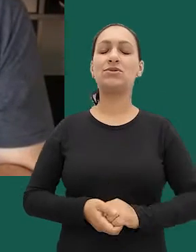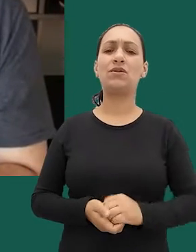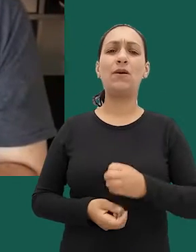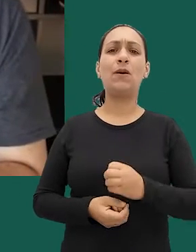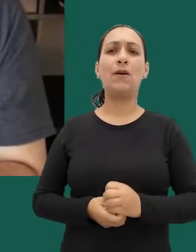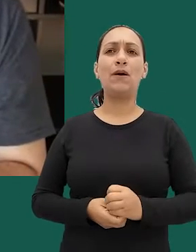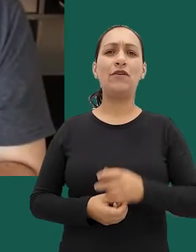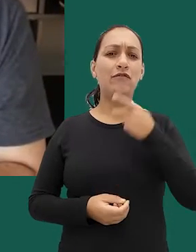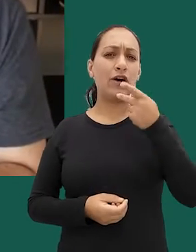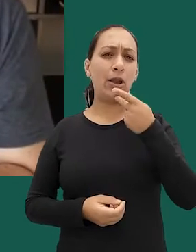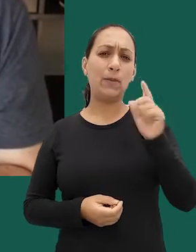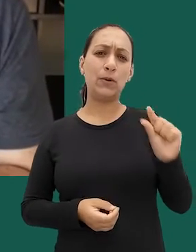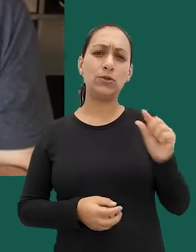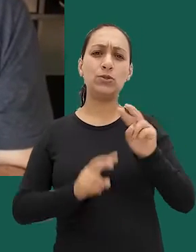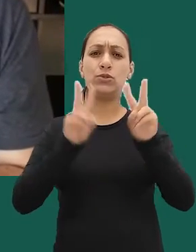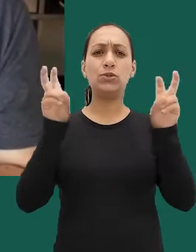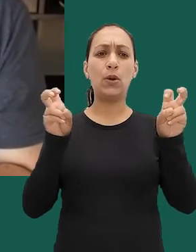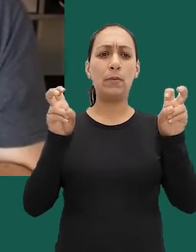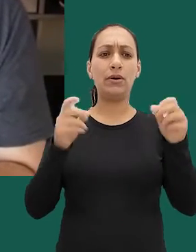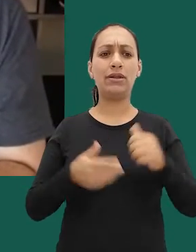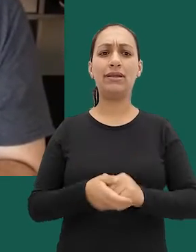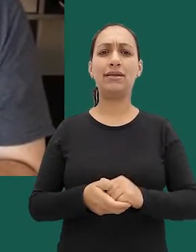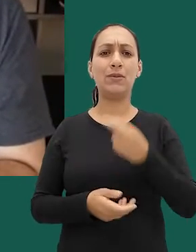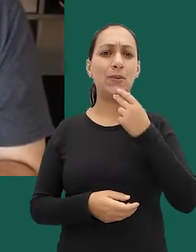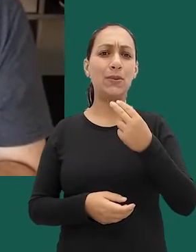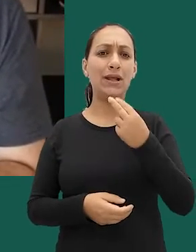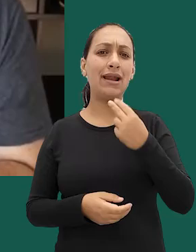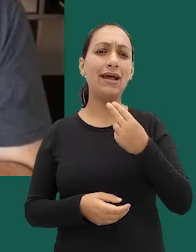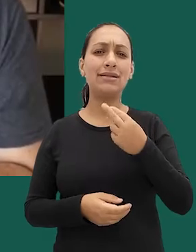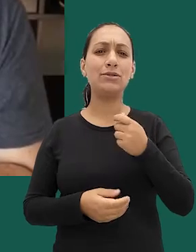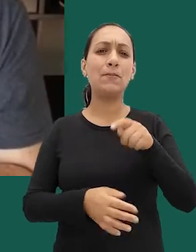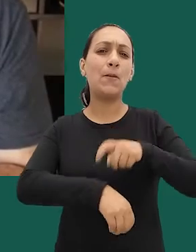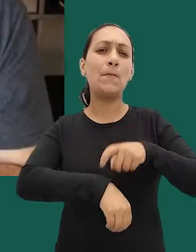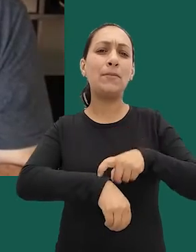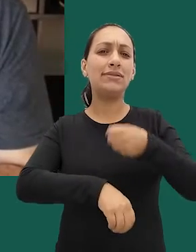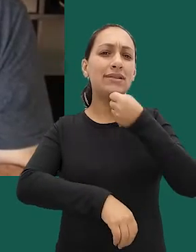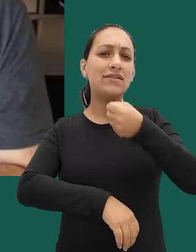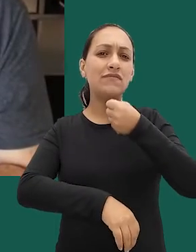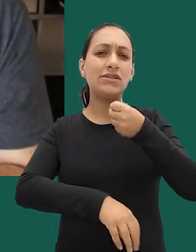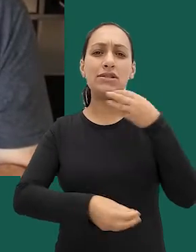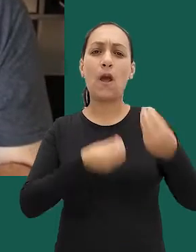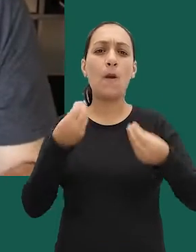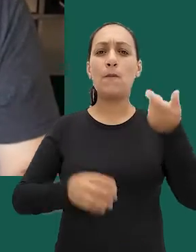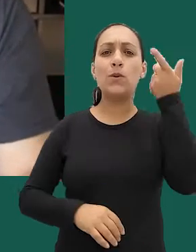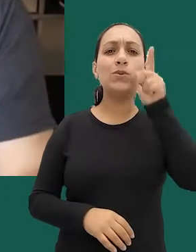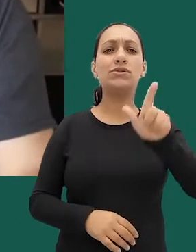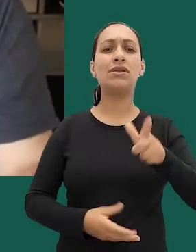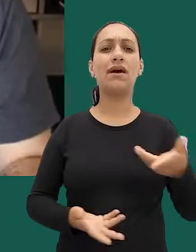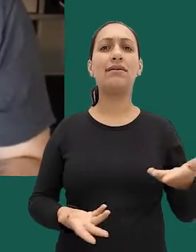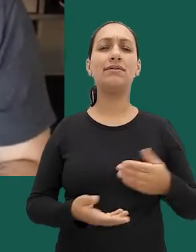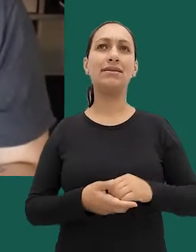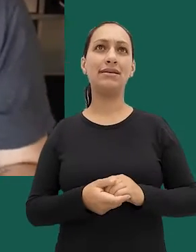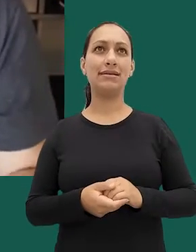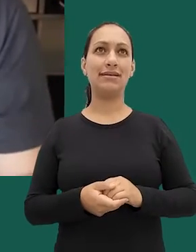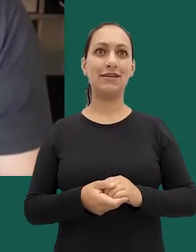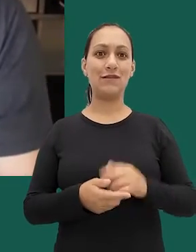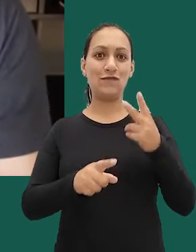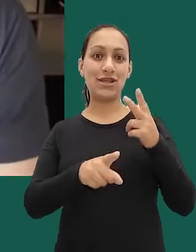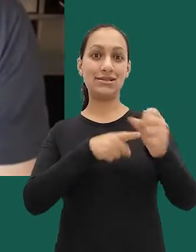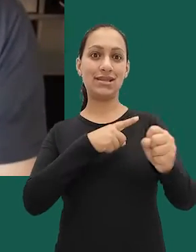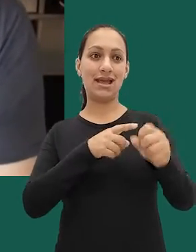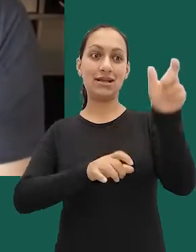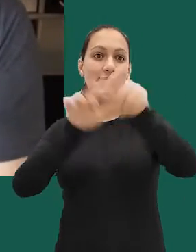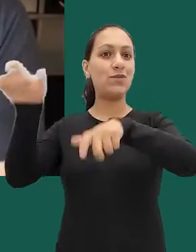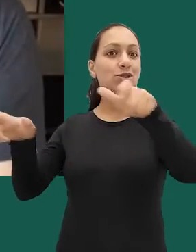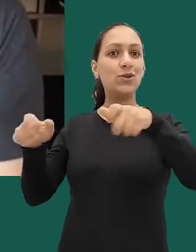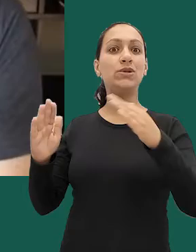pouquinho sobre o idioma, nas entrevistas em inglês, como é que a gente consegue vencer os nativos,